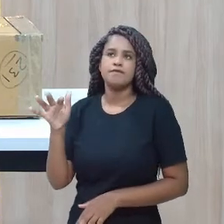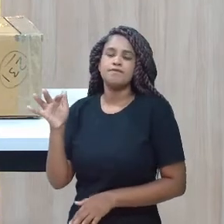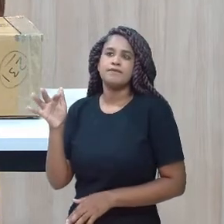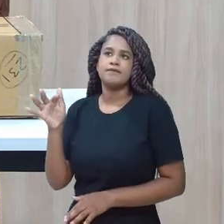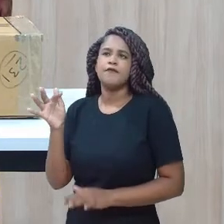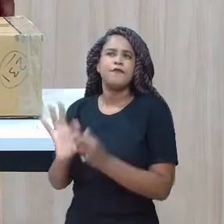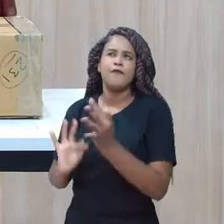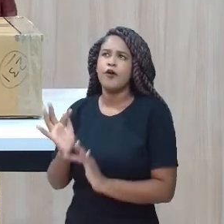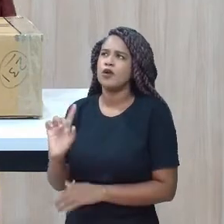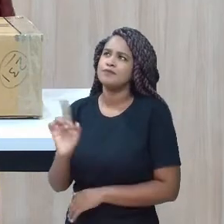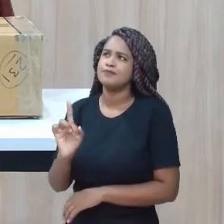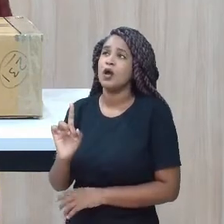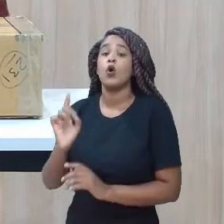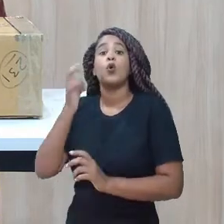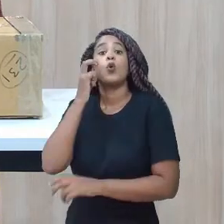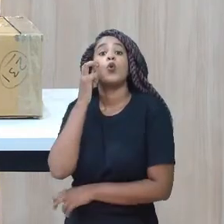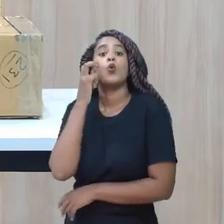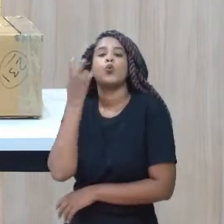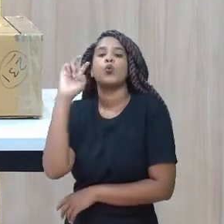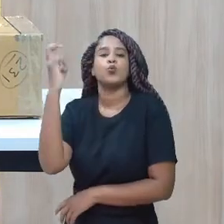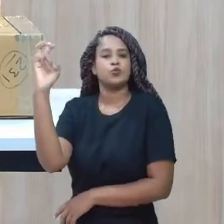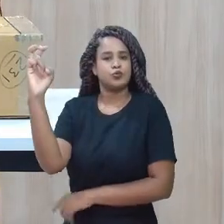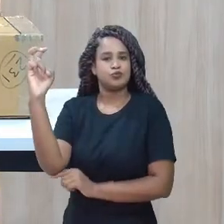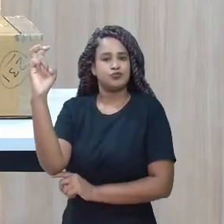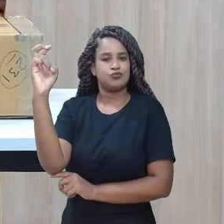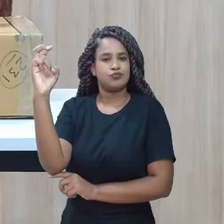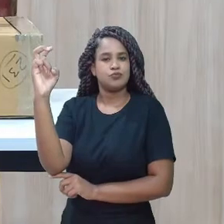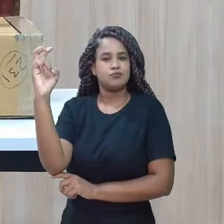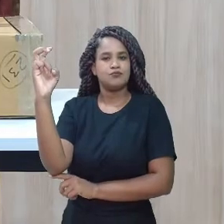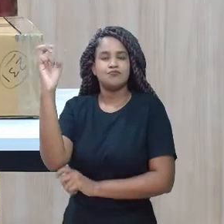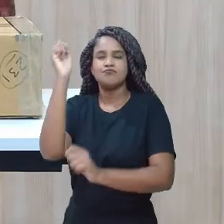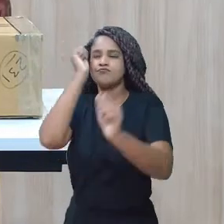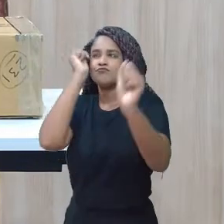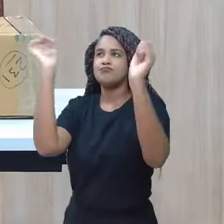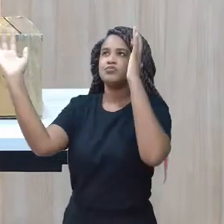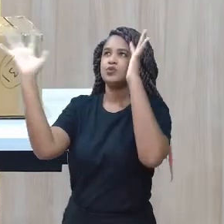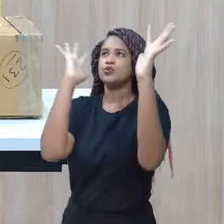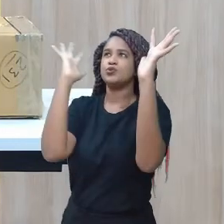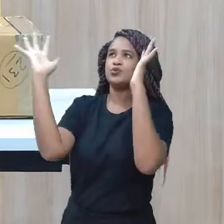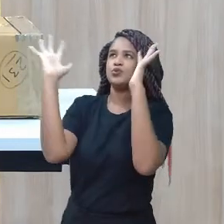deixa eu ver, da cultura, né? Do imaginário